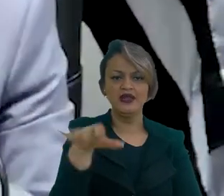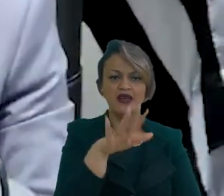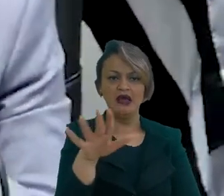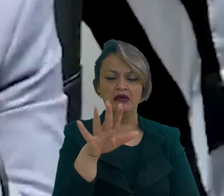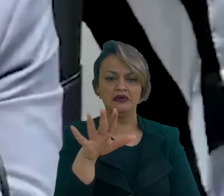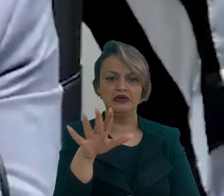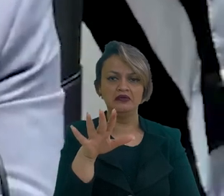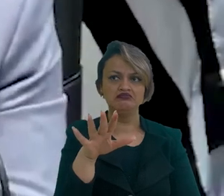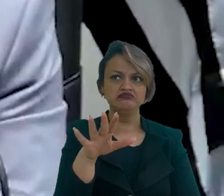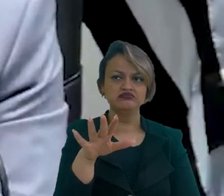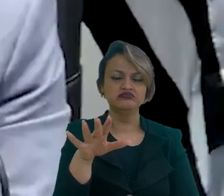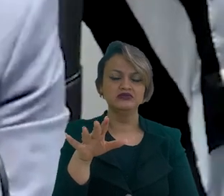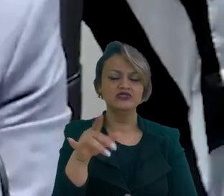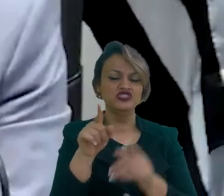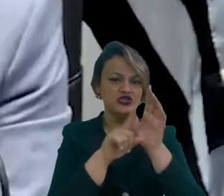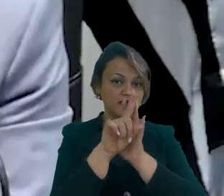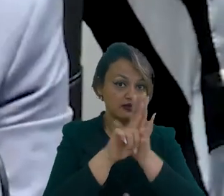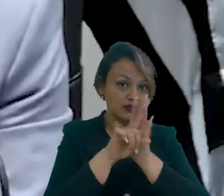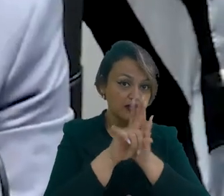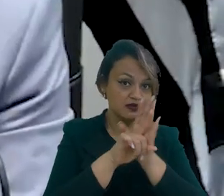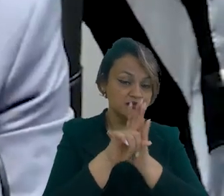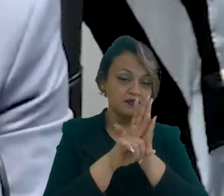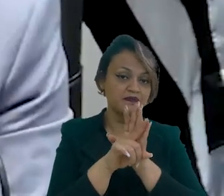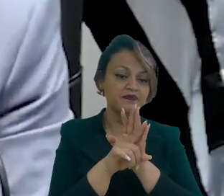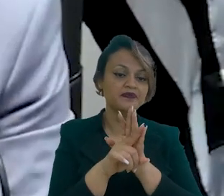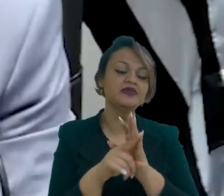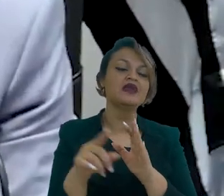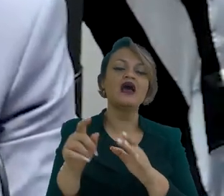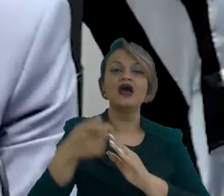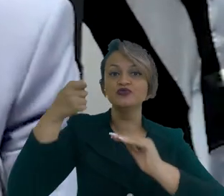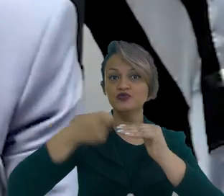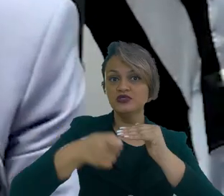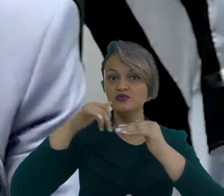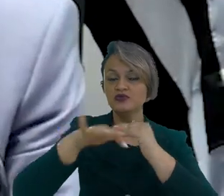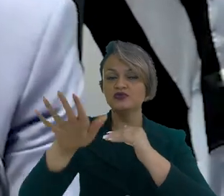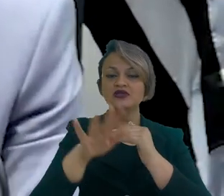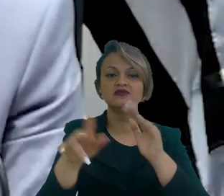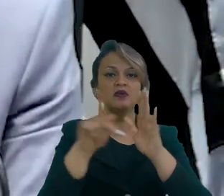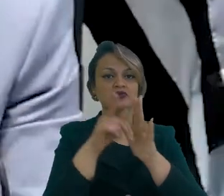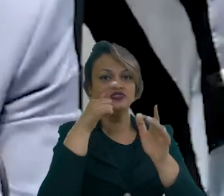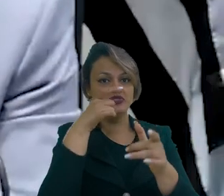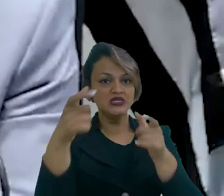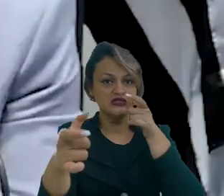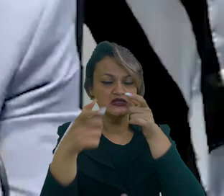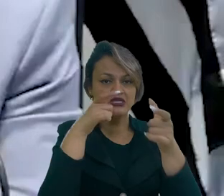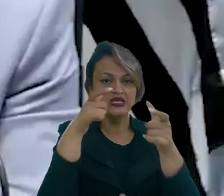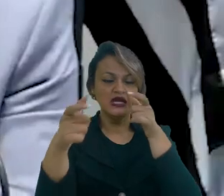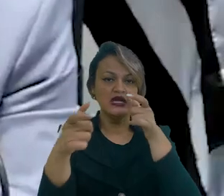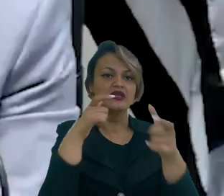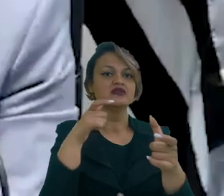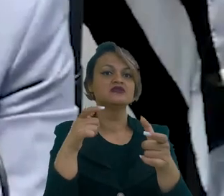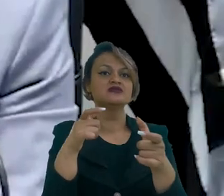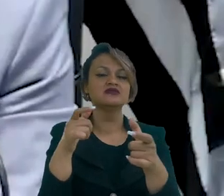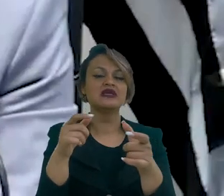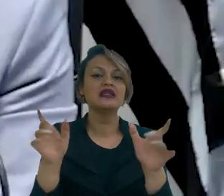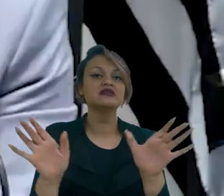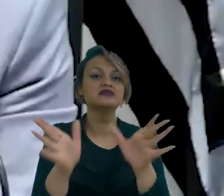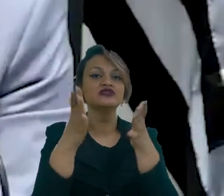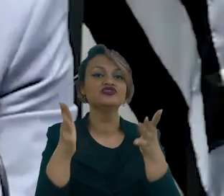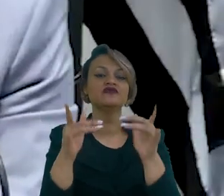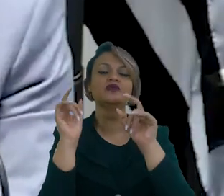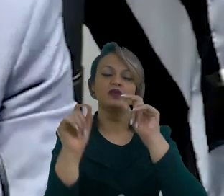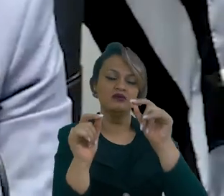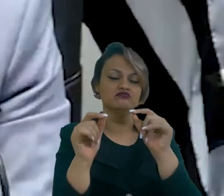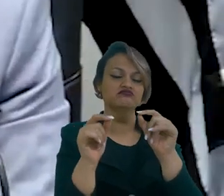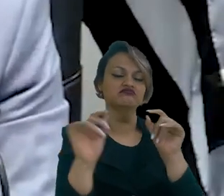extremamente científico aqui do ponto de vista de análise né a jurisprudência dos interesses por um lado ela